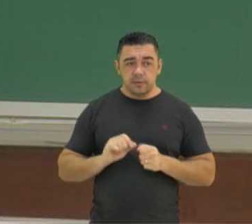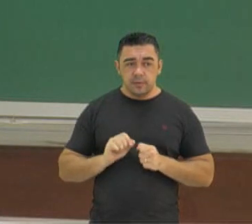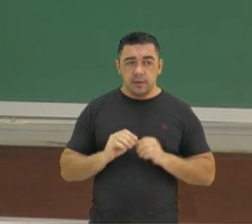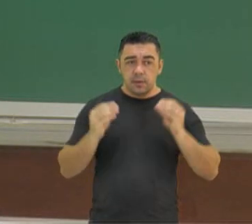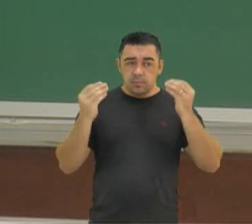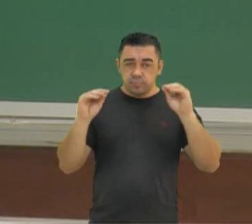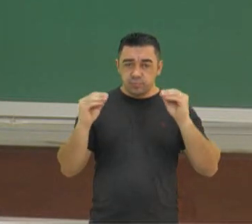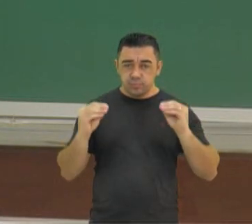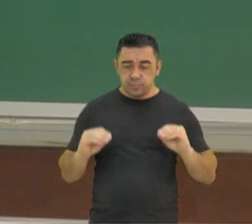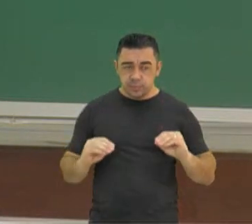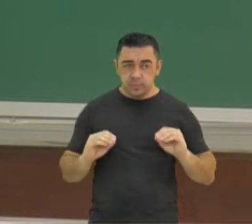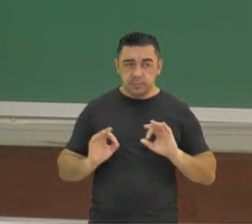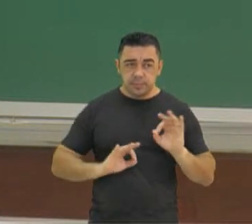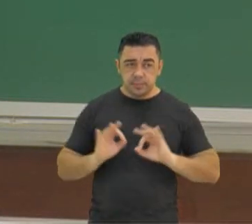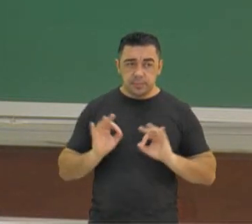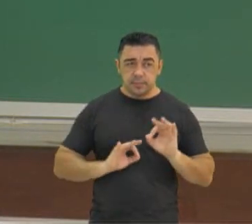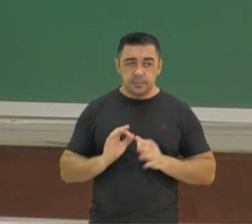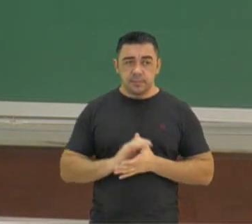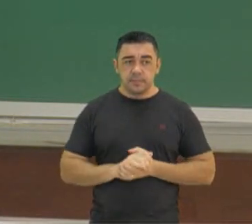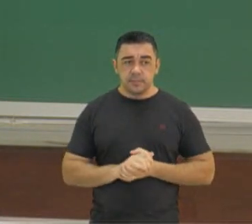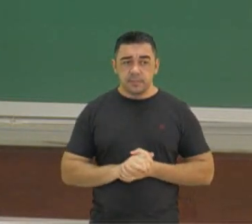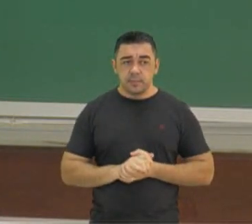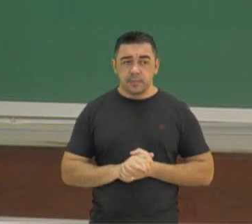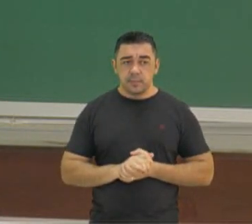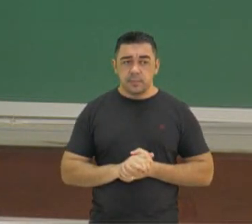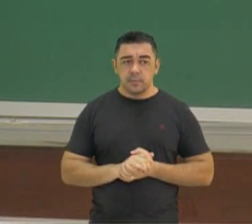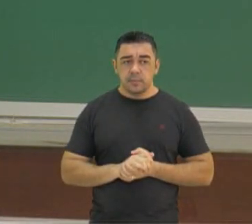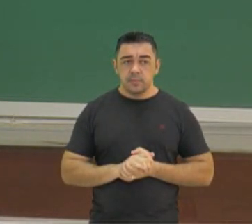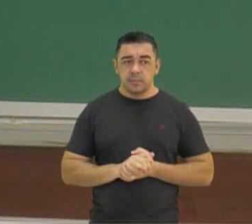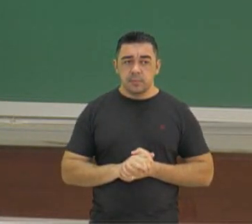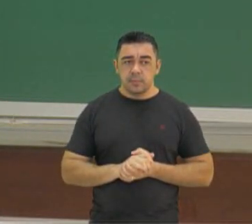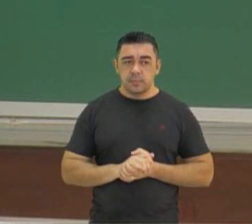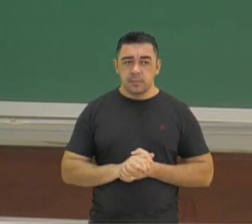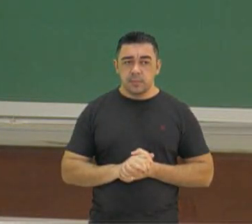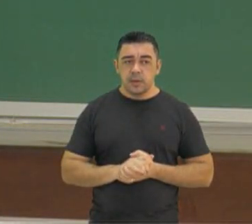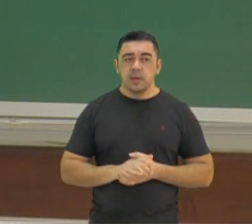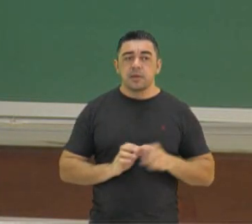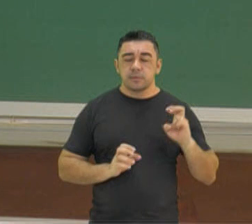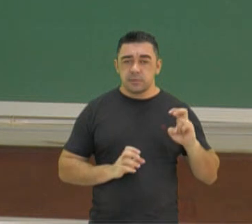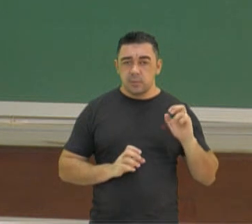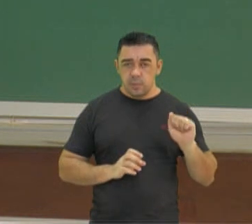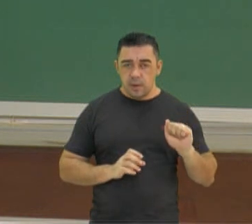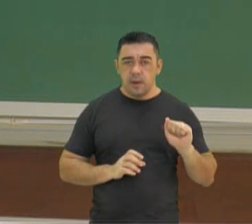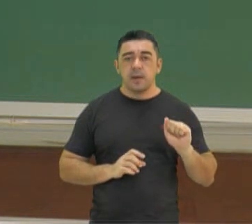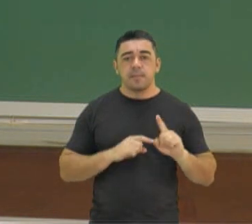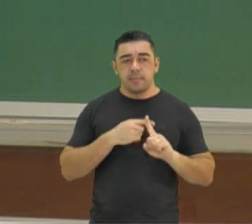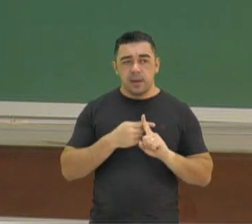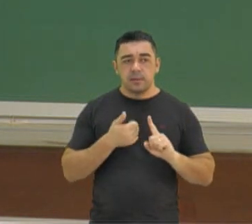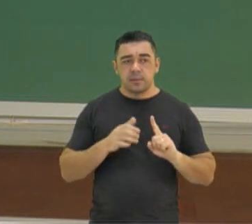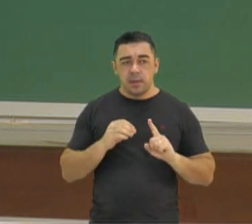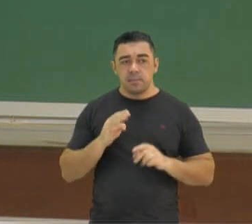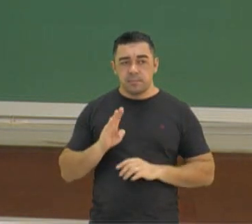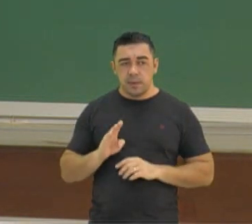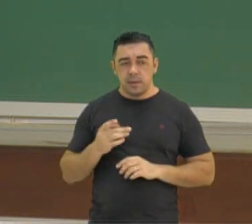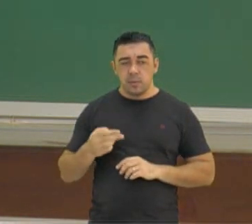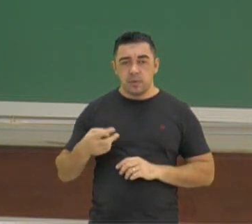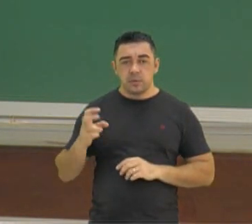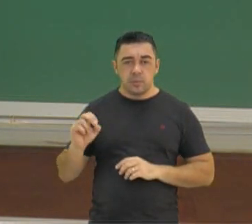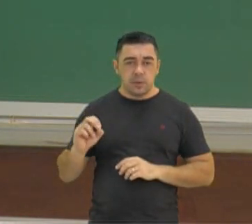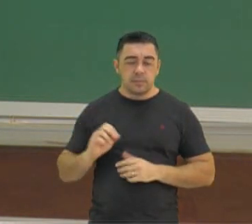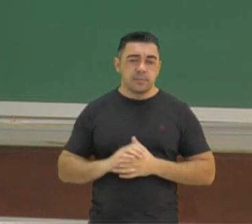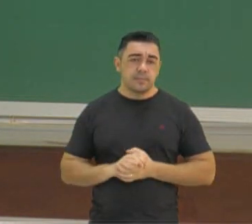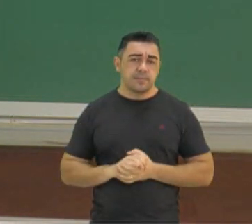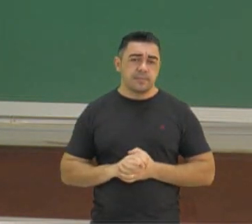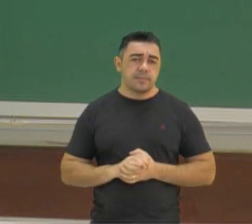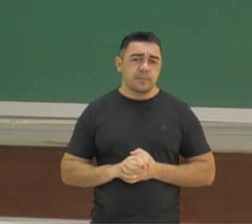resolvi a minha equação e tenho aqui que 5A mais 10B é igual a 50. Então só me sobrou agora descobrir